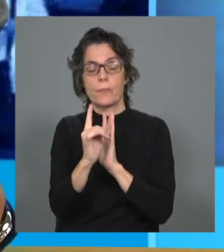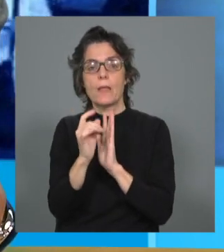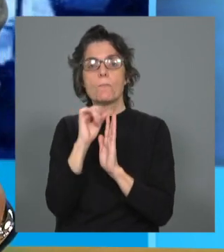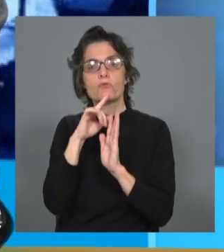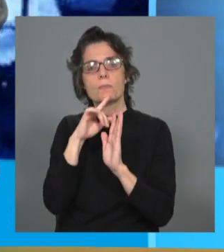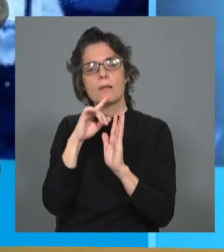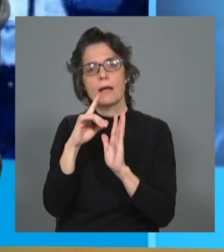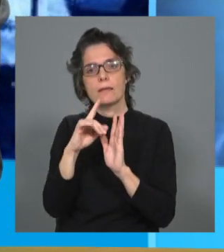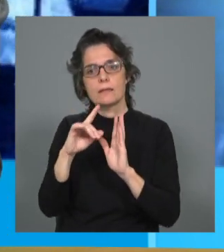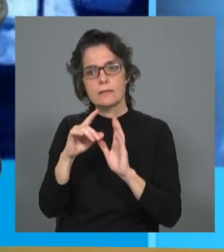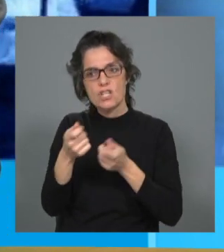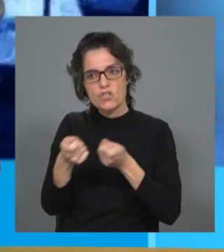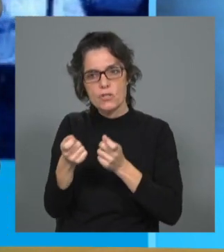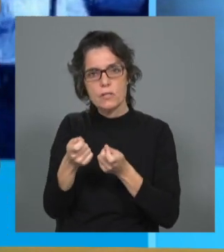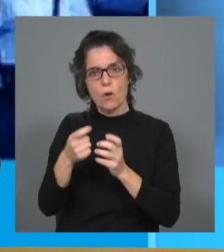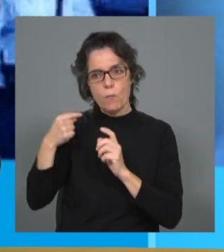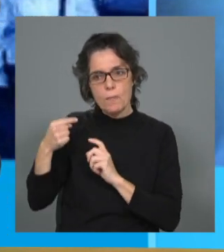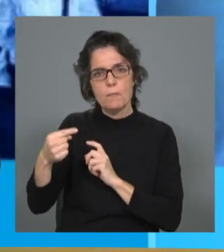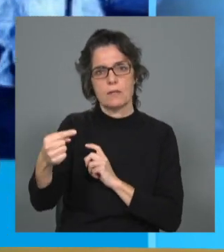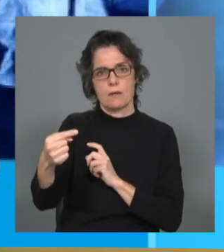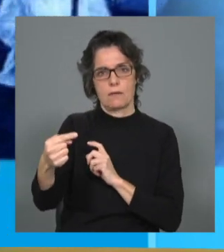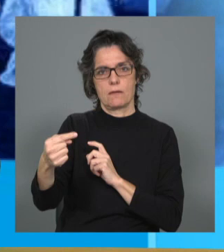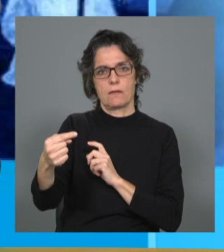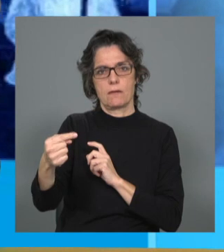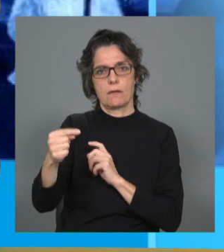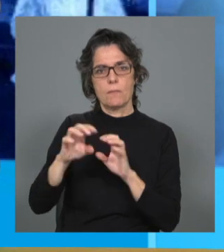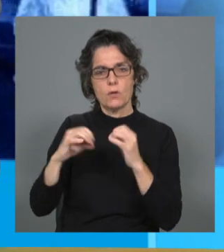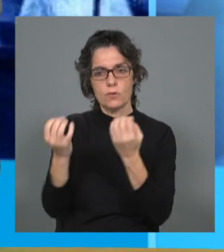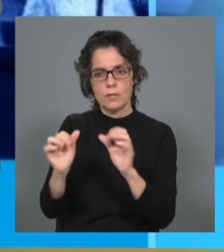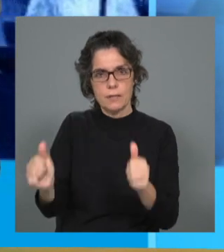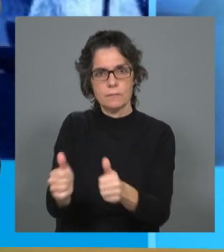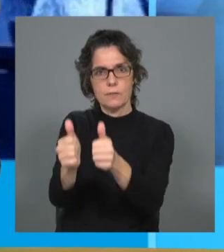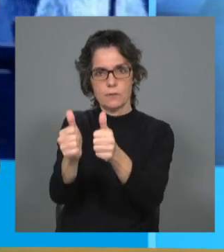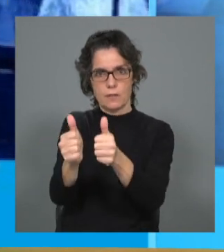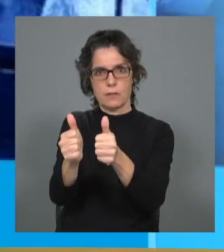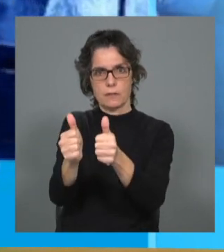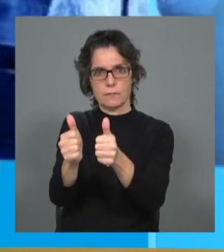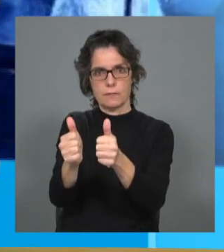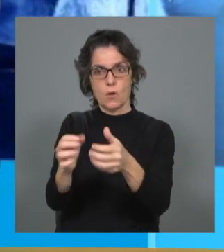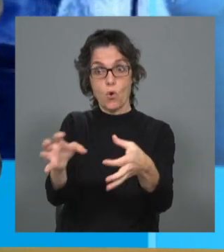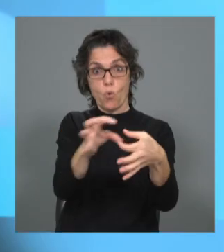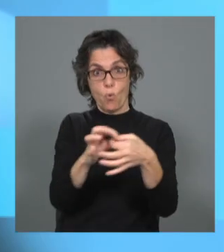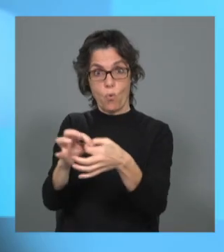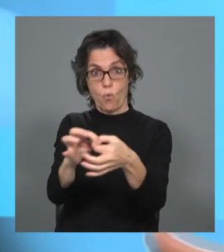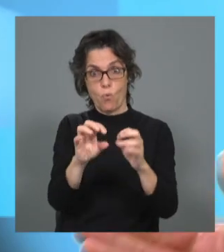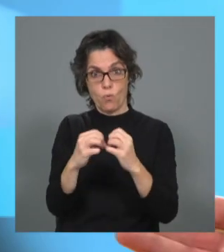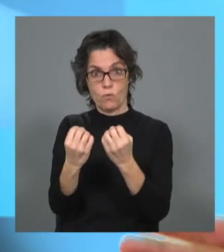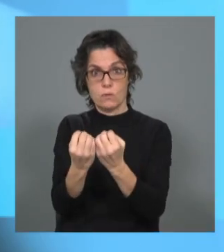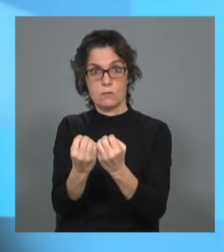cotidiana possíveis, apoia aquelas que parecem garantir uma maior harmonia, uma maior coesão social.